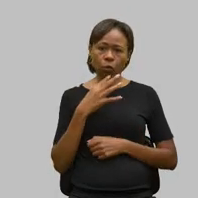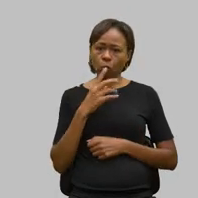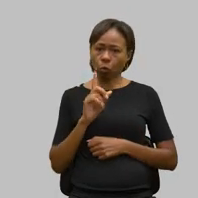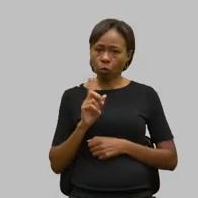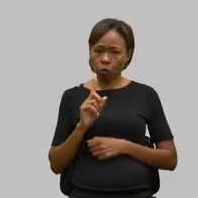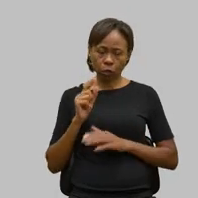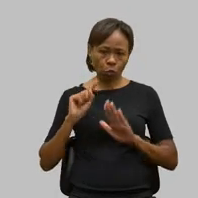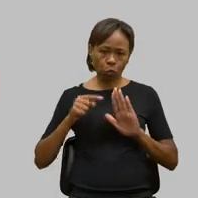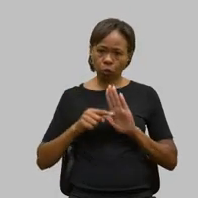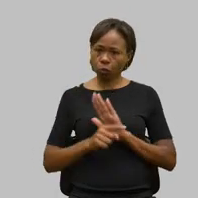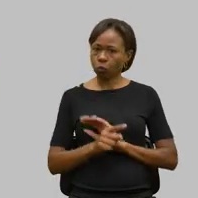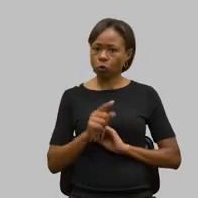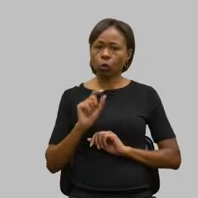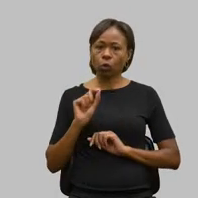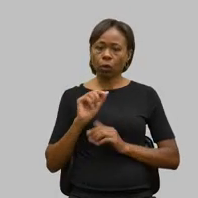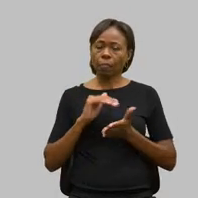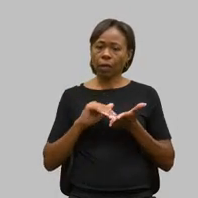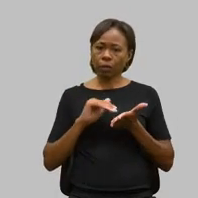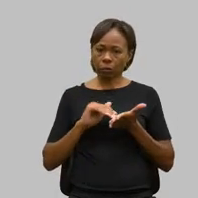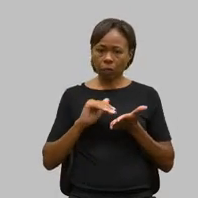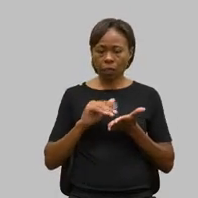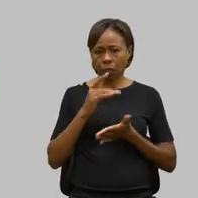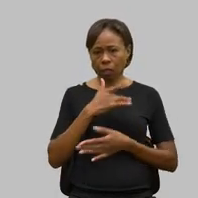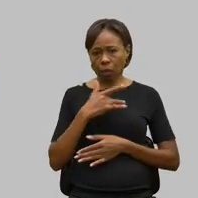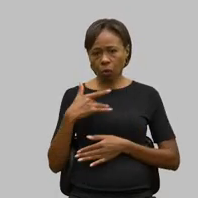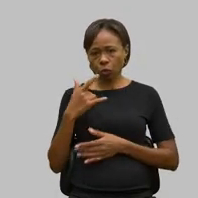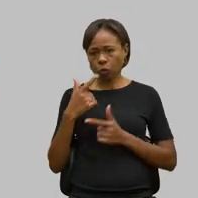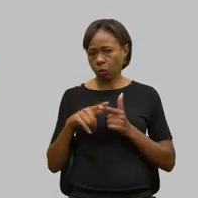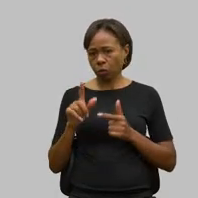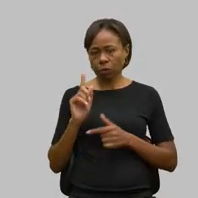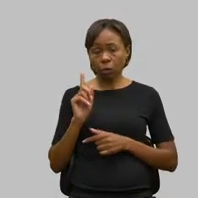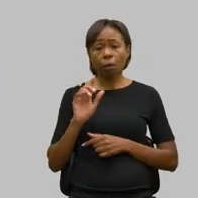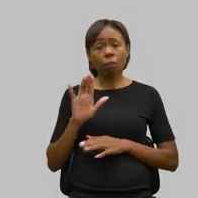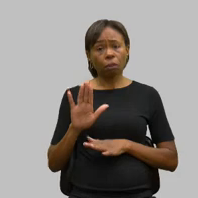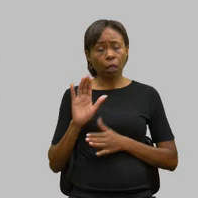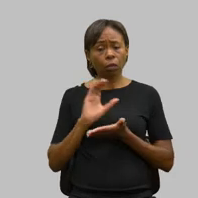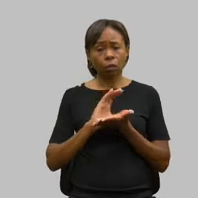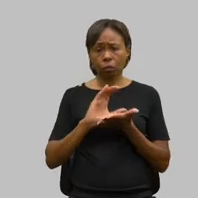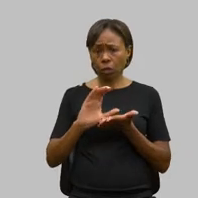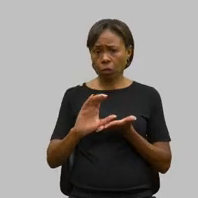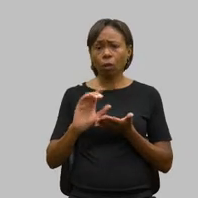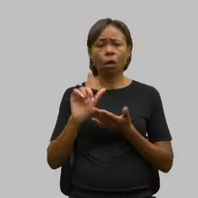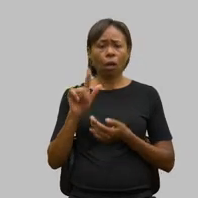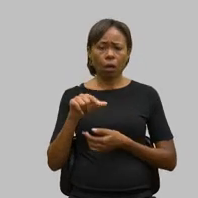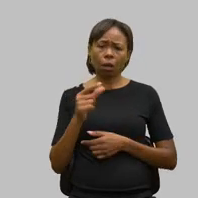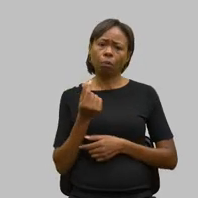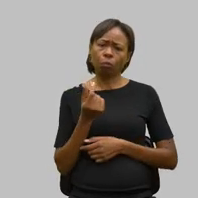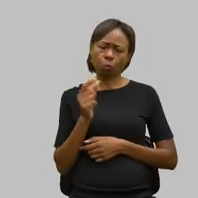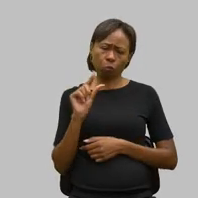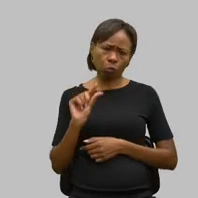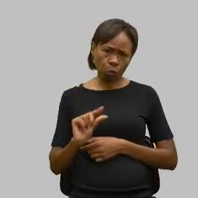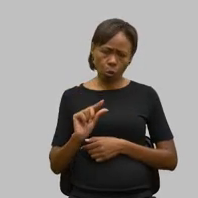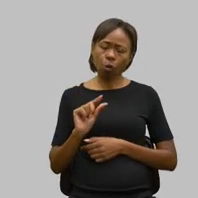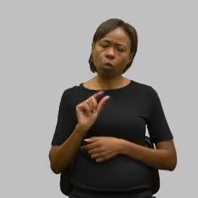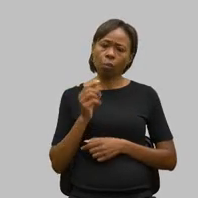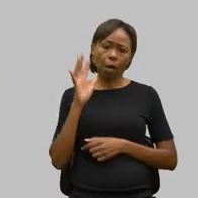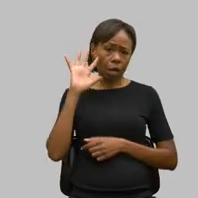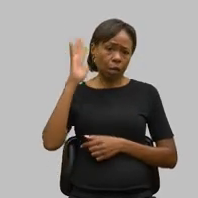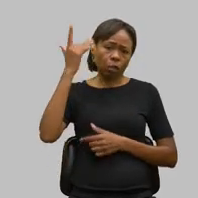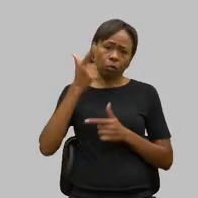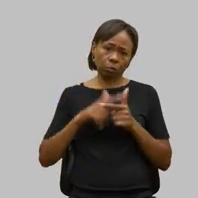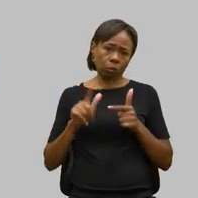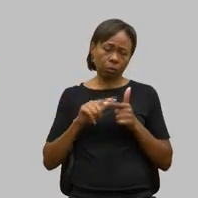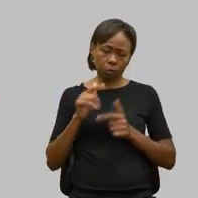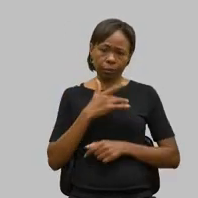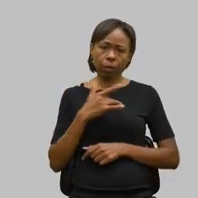intrínseca da Secretaria de Saúde, mas eu tenho certeza que qualquer valor que for investido é pouco para resolver o problema da saúde de todo o Estado.